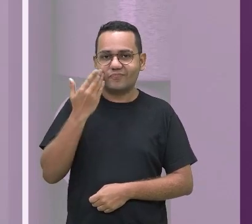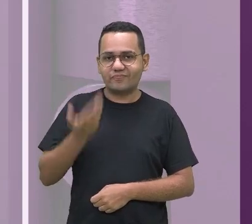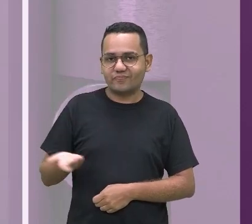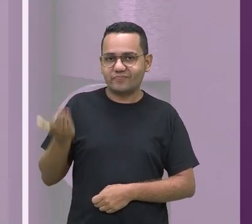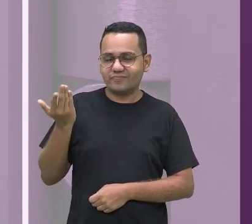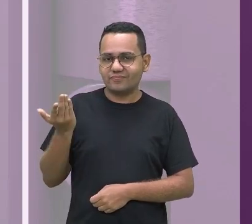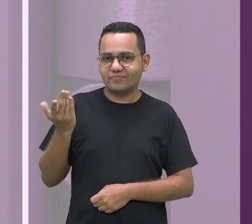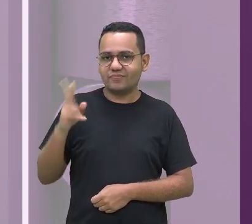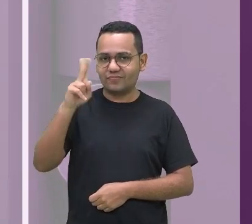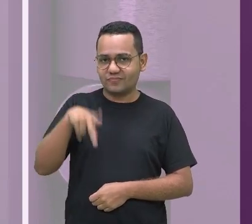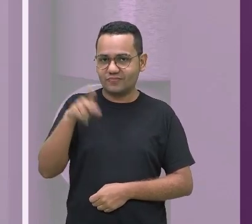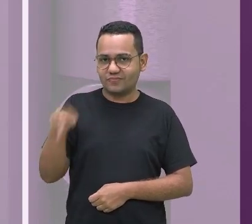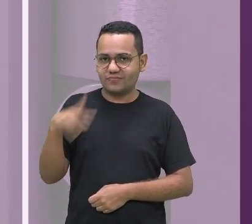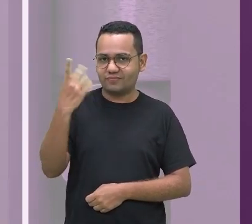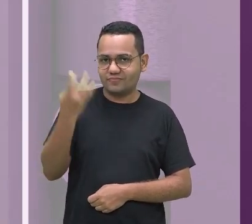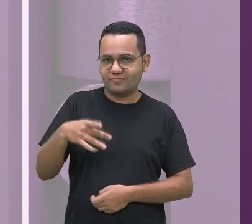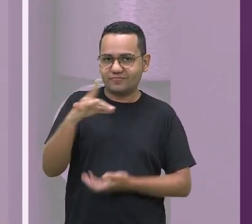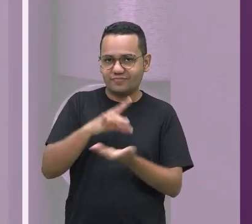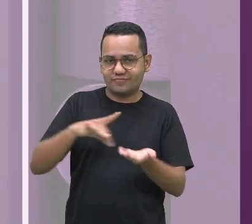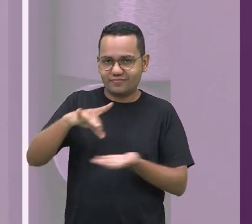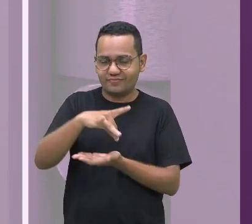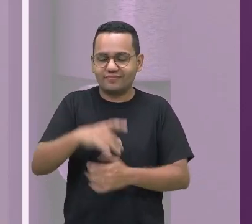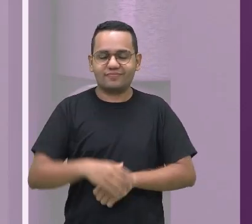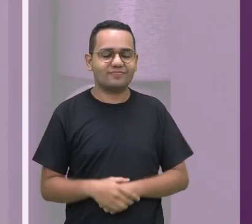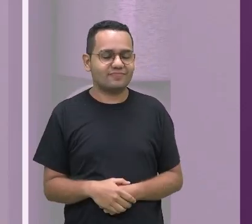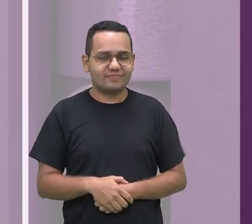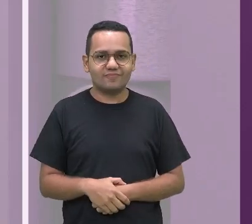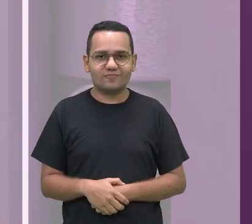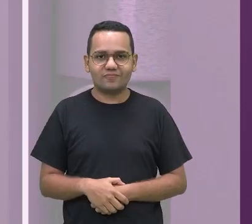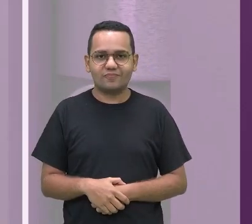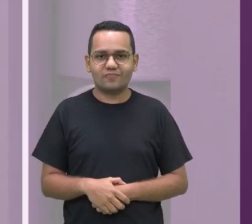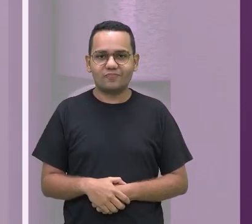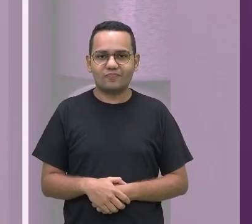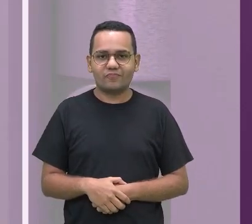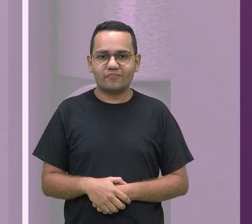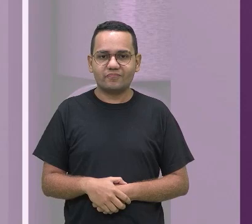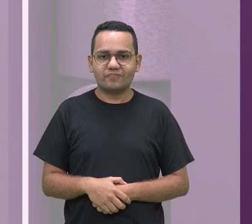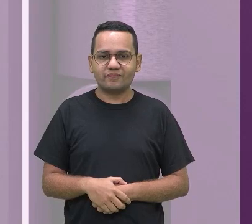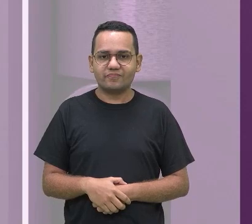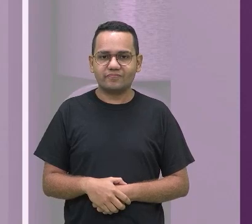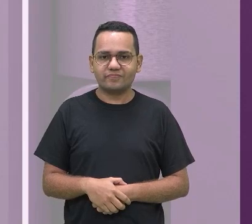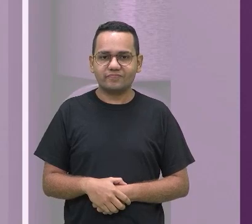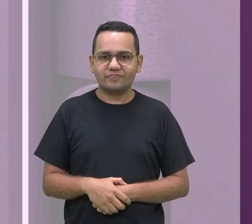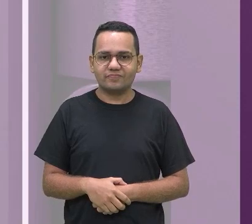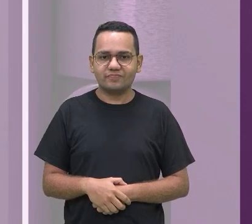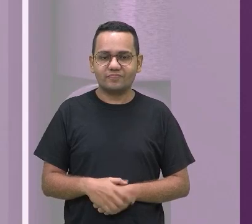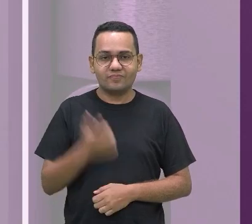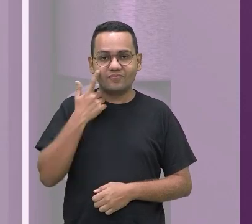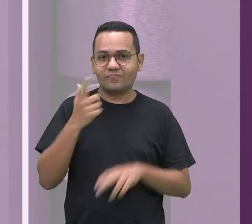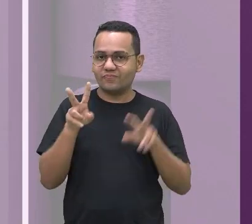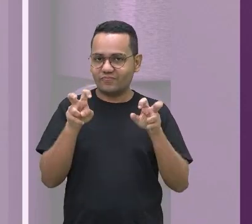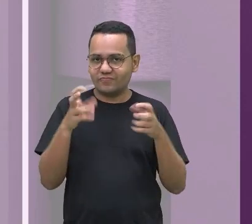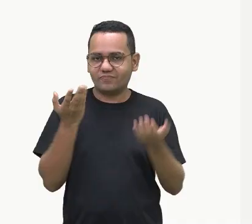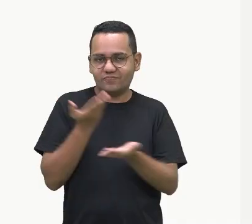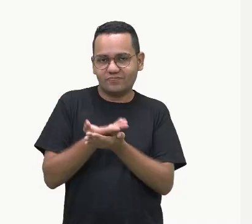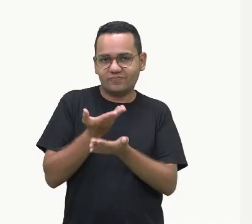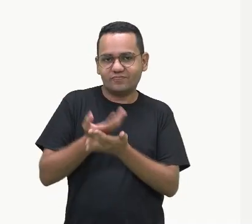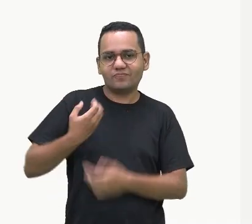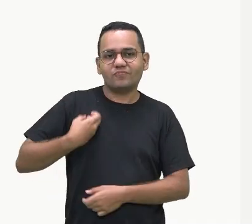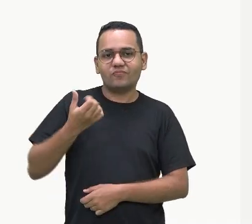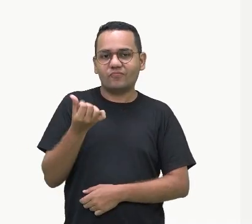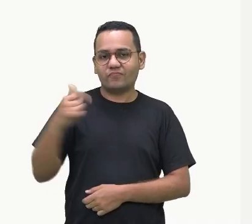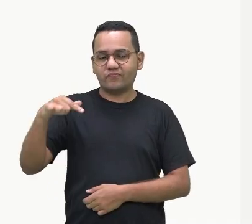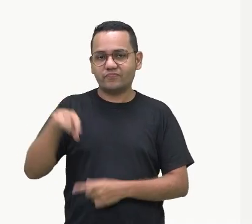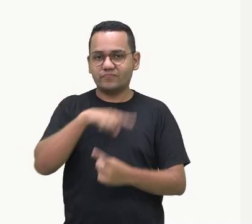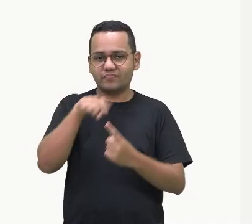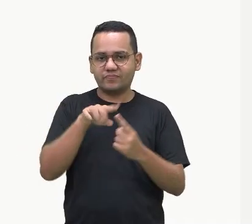Tiago Silva, professor de matemática aqui do Centro de Mídias, e esta é a nossa aula de número